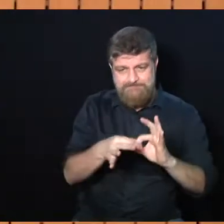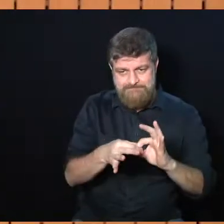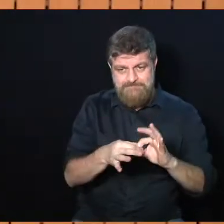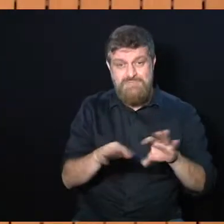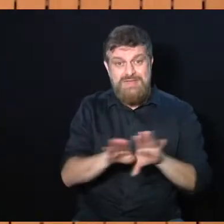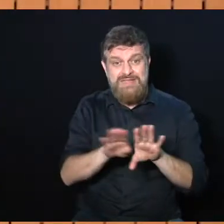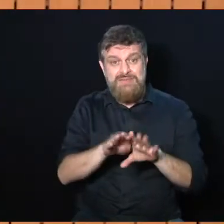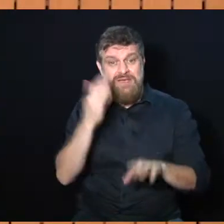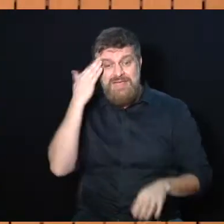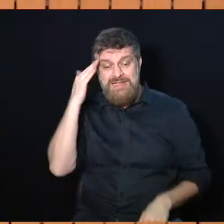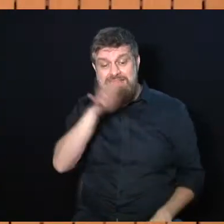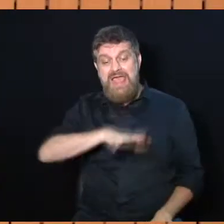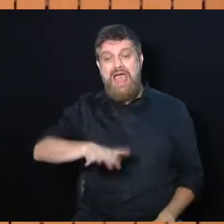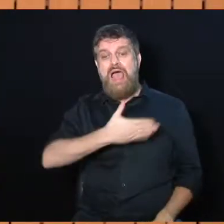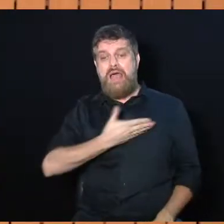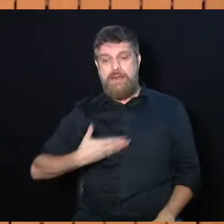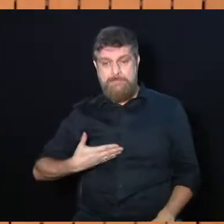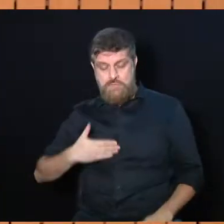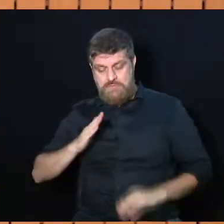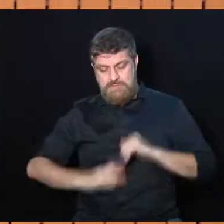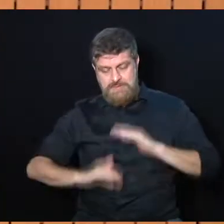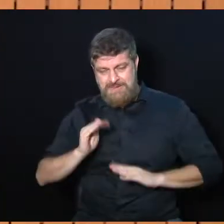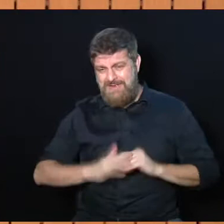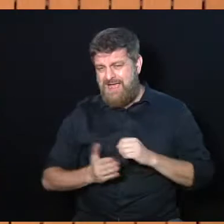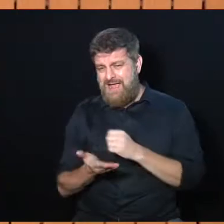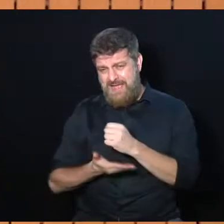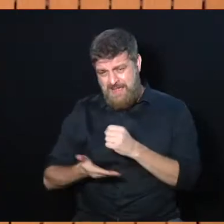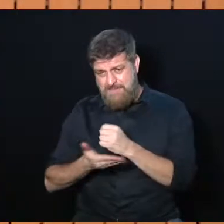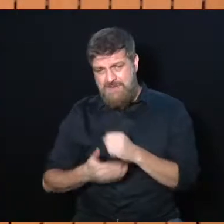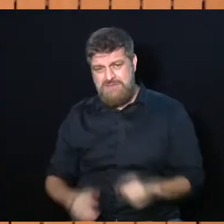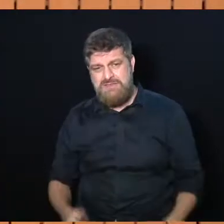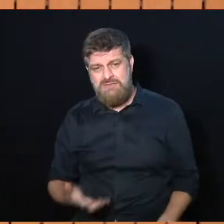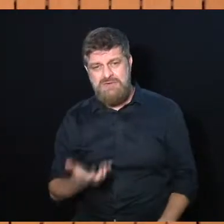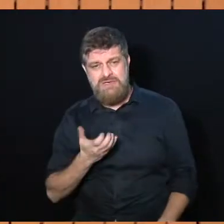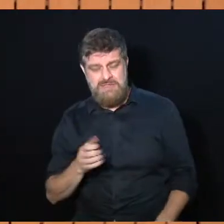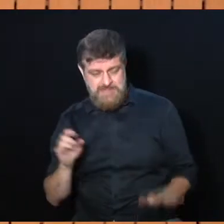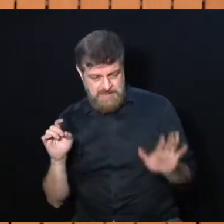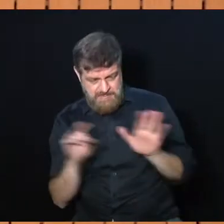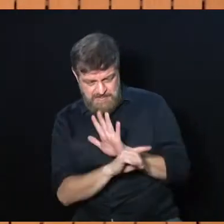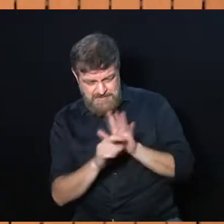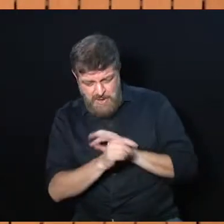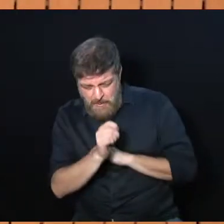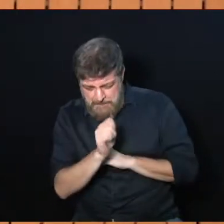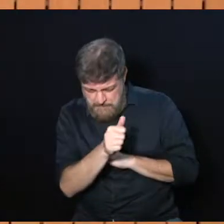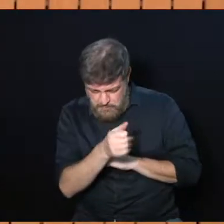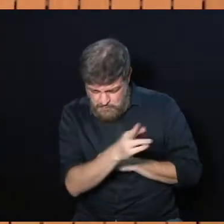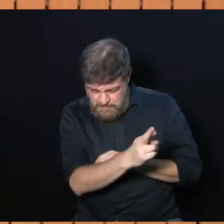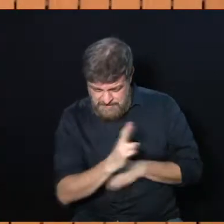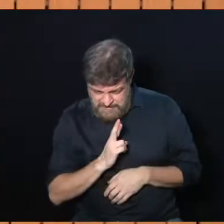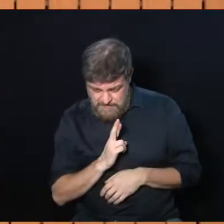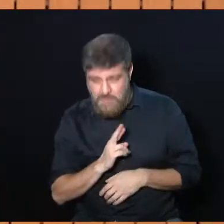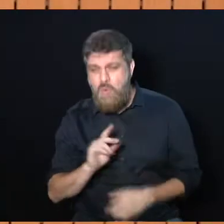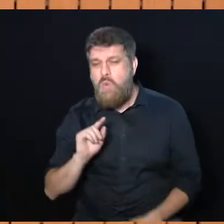serviço público da cidade de Campinas é fundamental. Então, eu gostaria só que o senhor comentasse um pouquinho